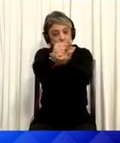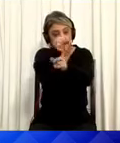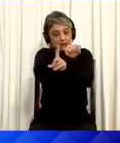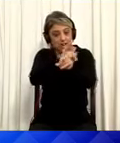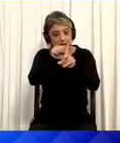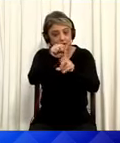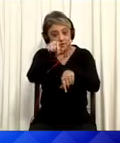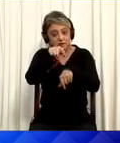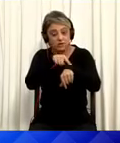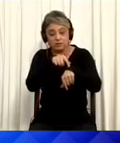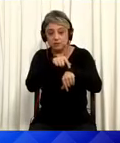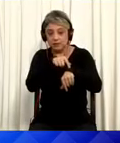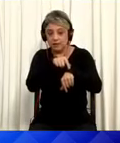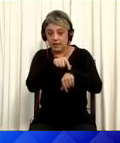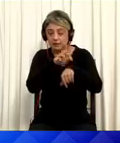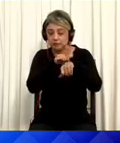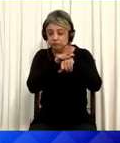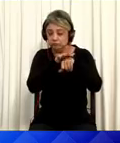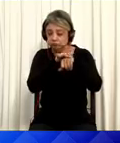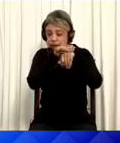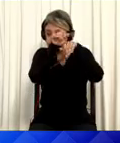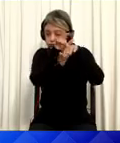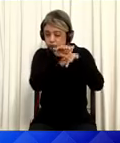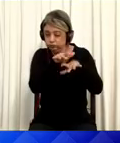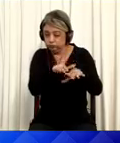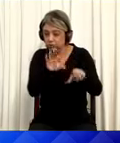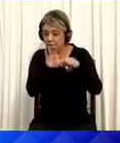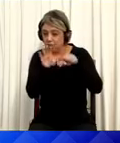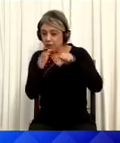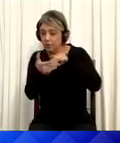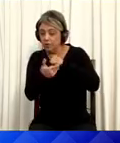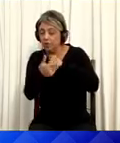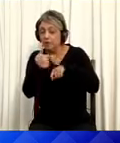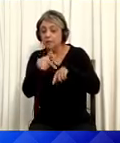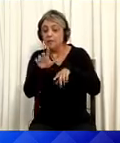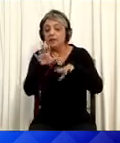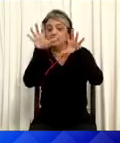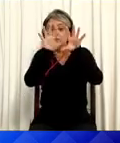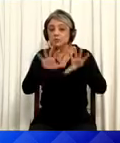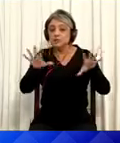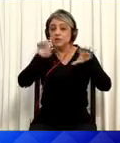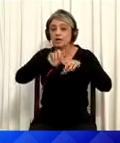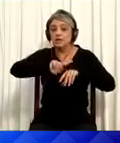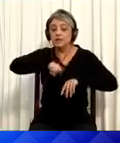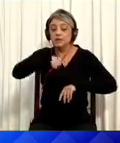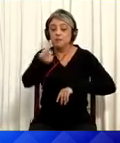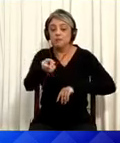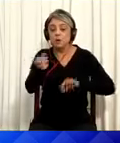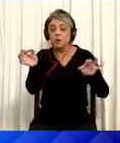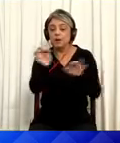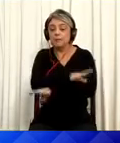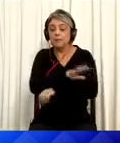só durante esse cenário, né, de pandemia, da Covid-19, mas em um cenário pós-pandemia.